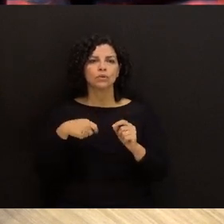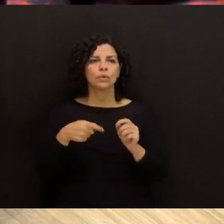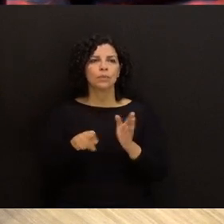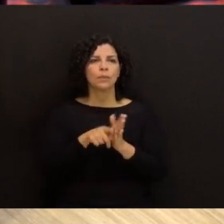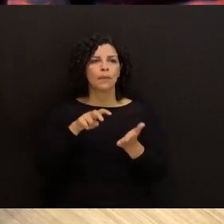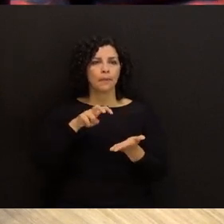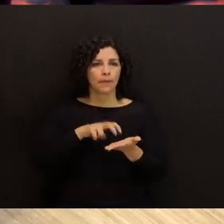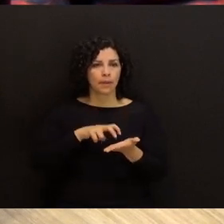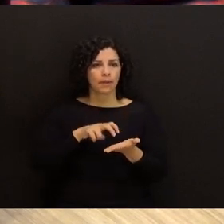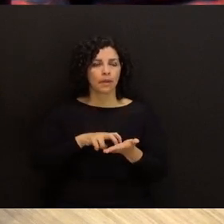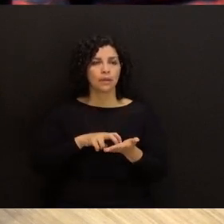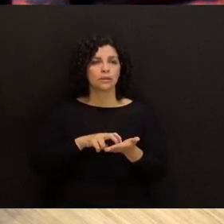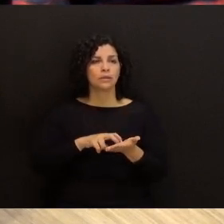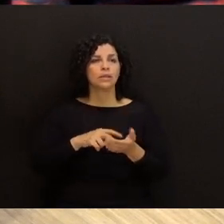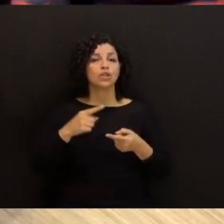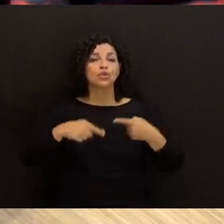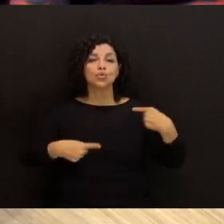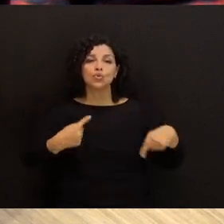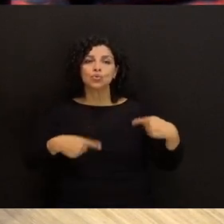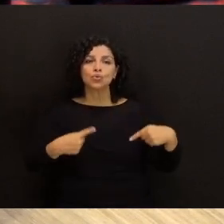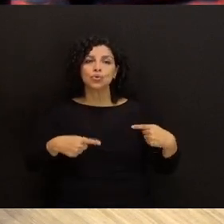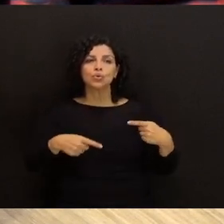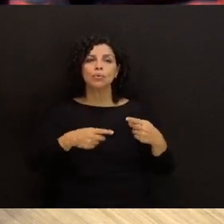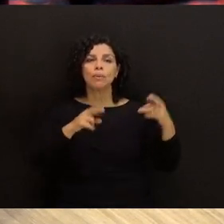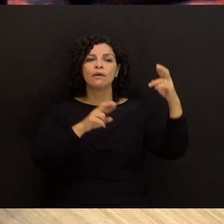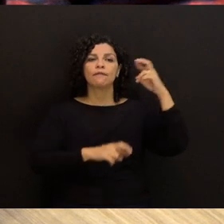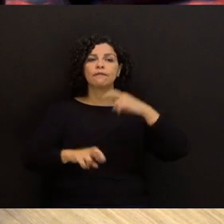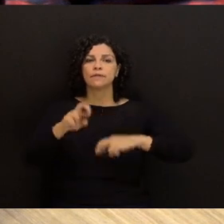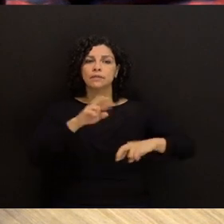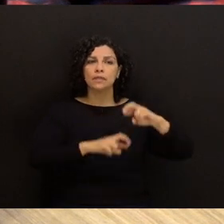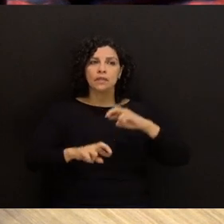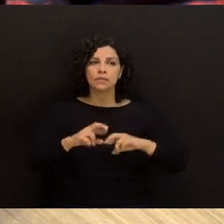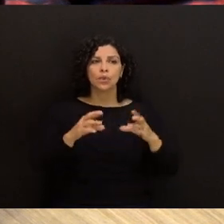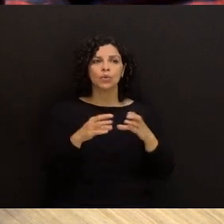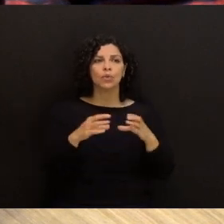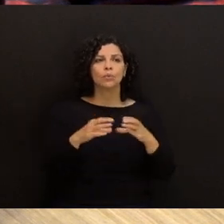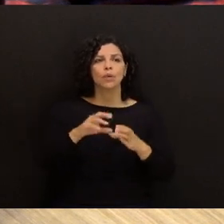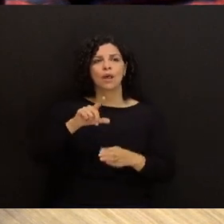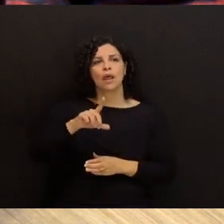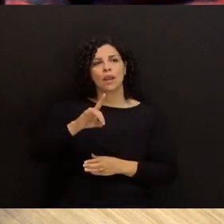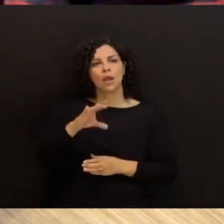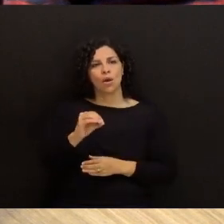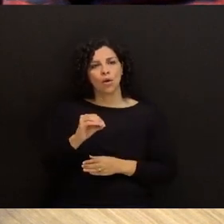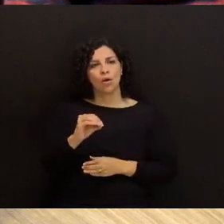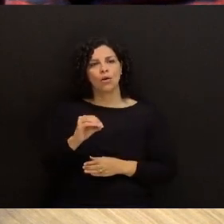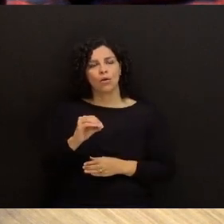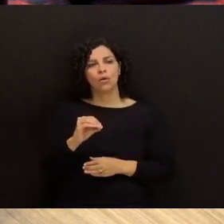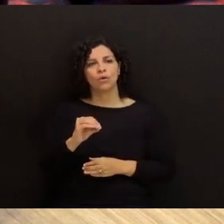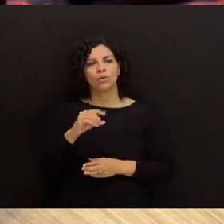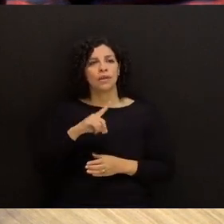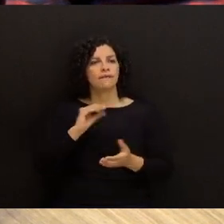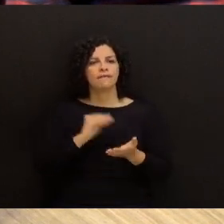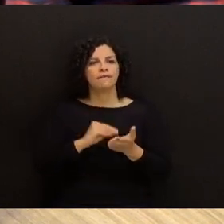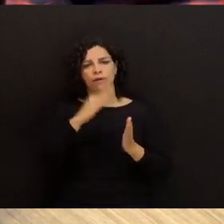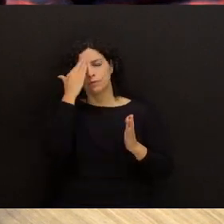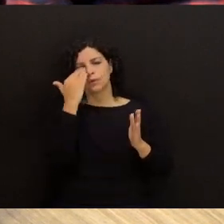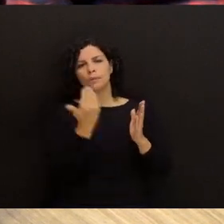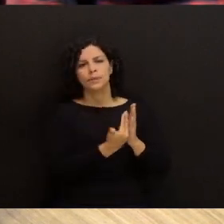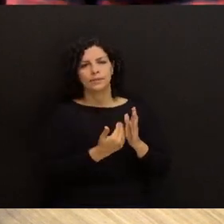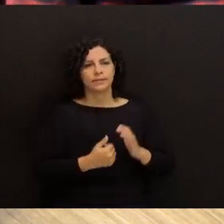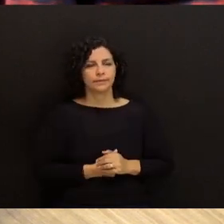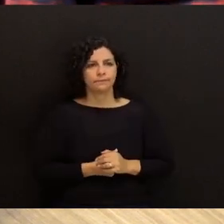pela manhã e começarmos discutir a fiscalização da ebdo do orçamento que não está sendo cumprida